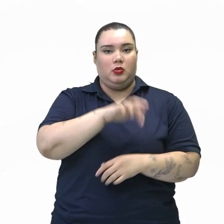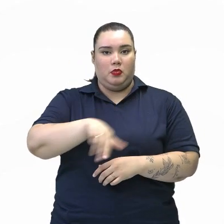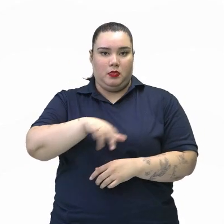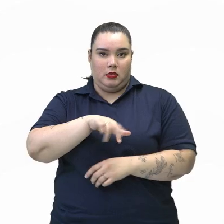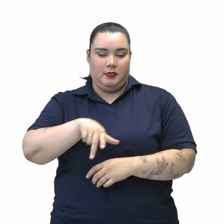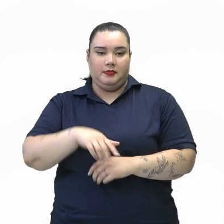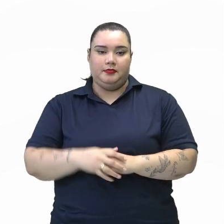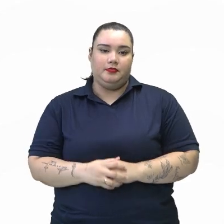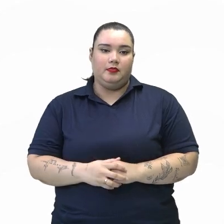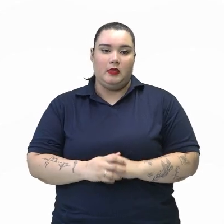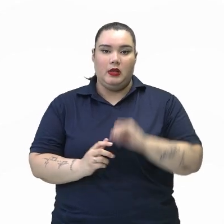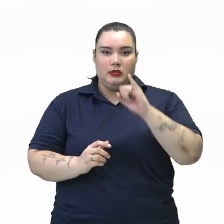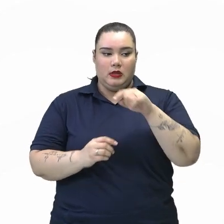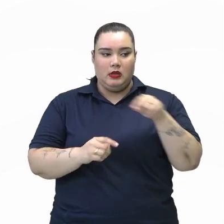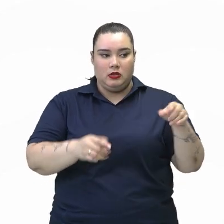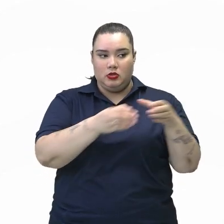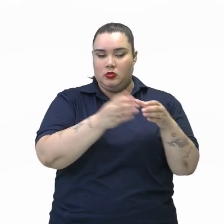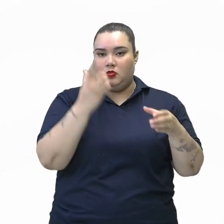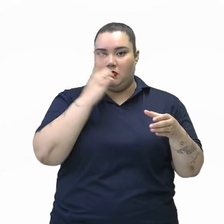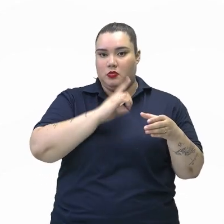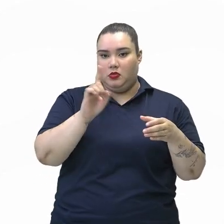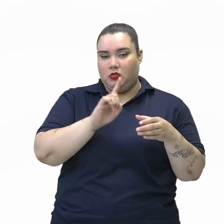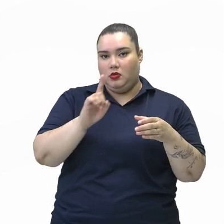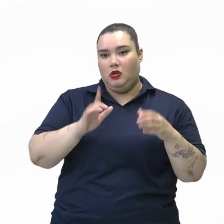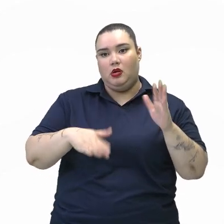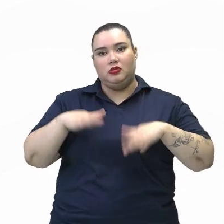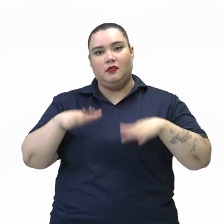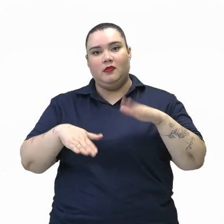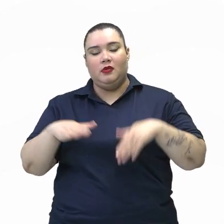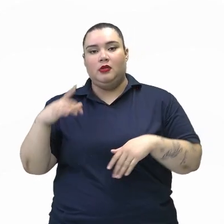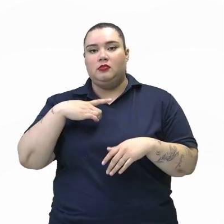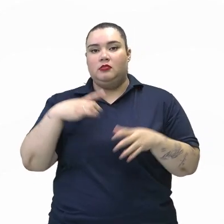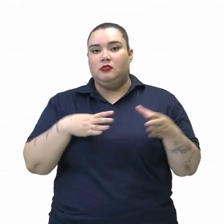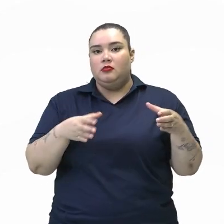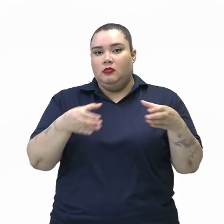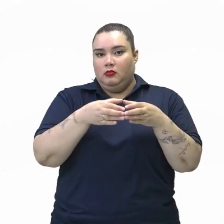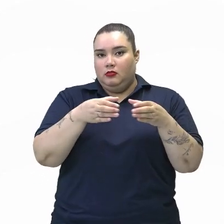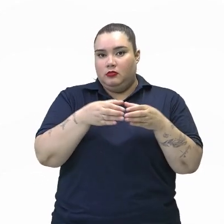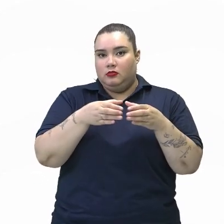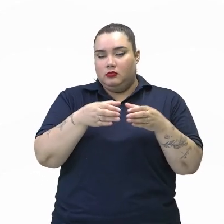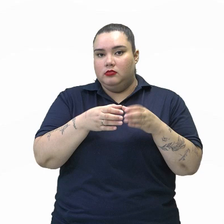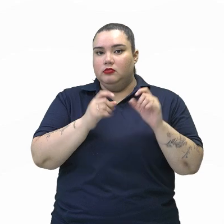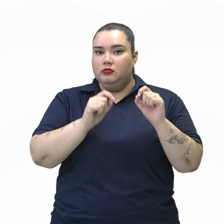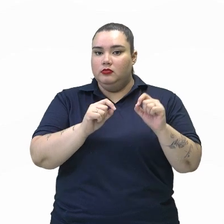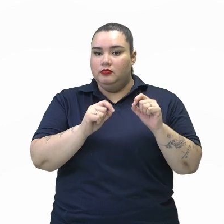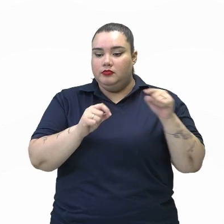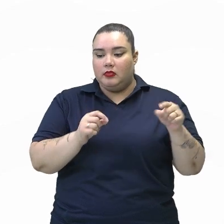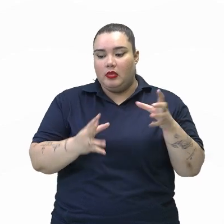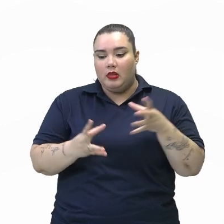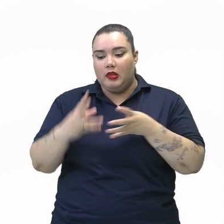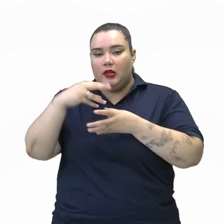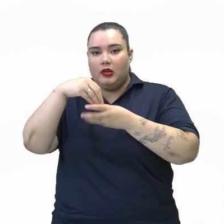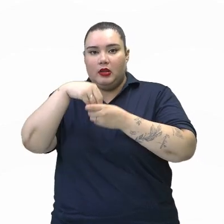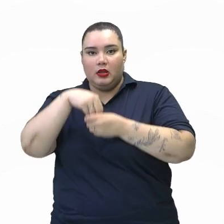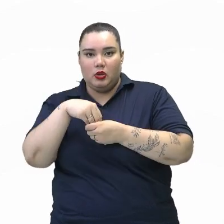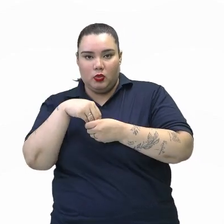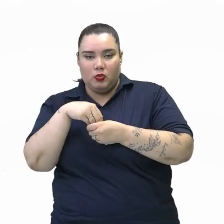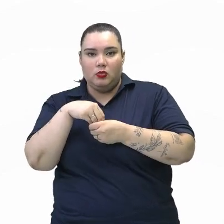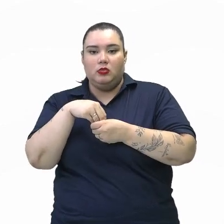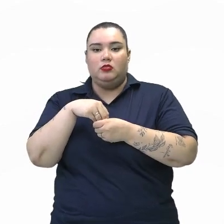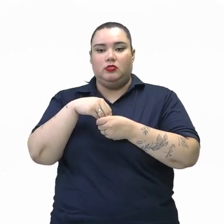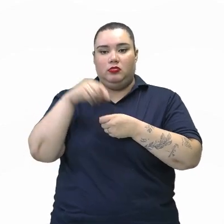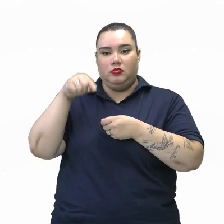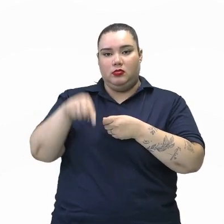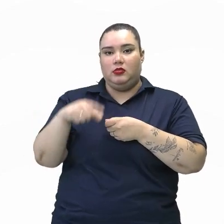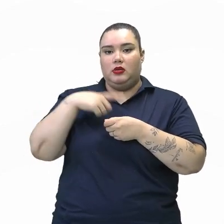não conseguem produzir o seu próprio alimento, geralmente, eles estão agrupados nos indivíduos que